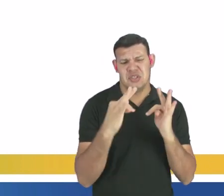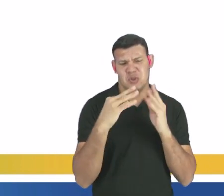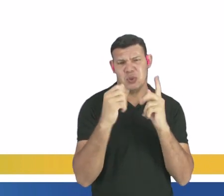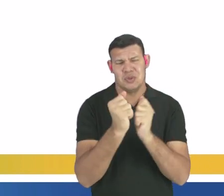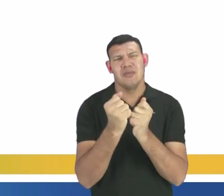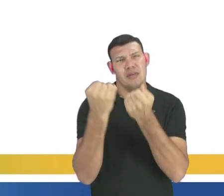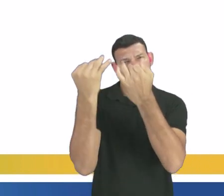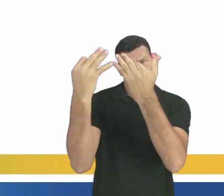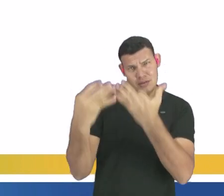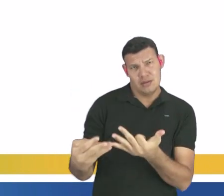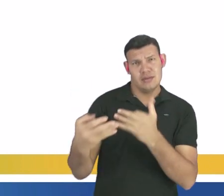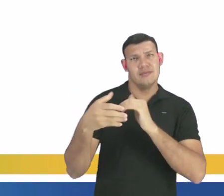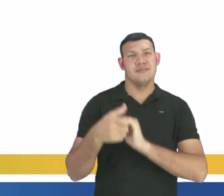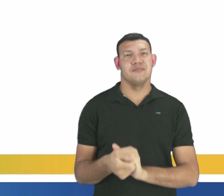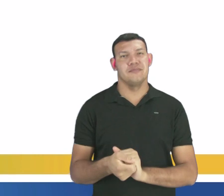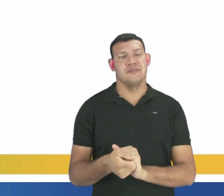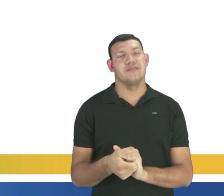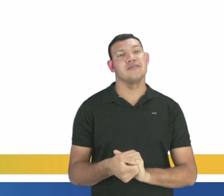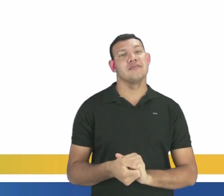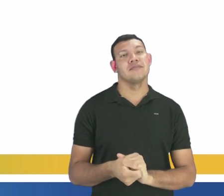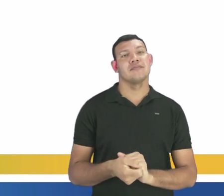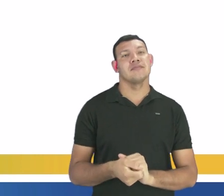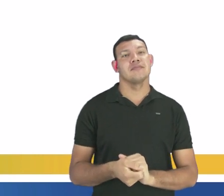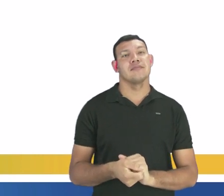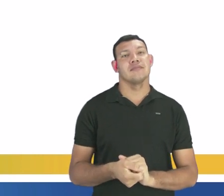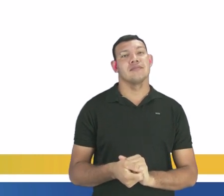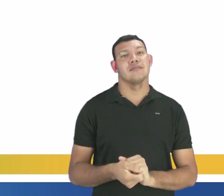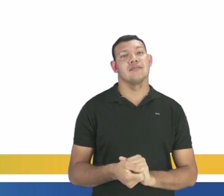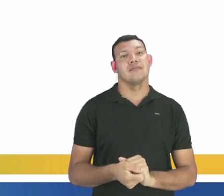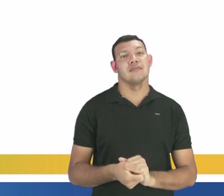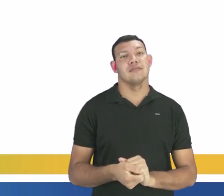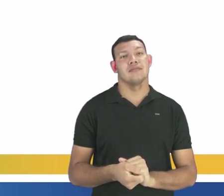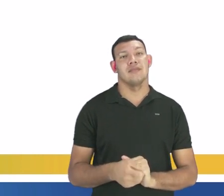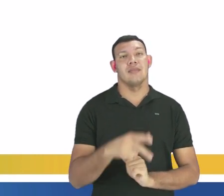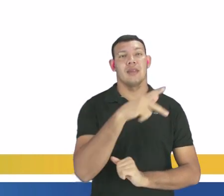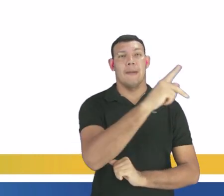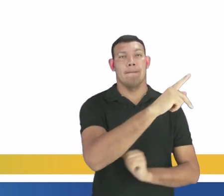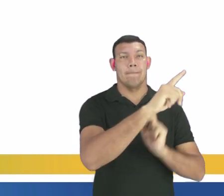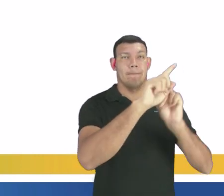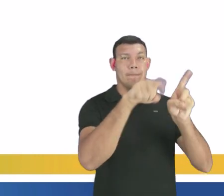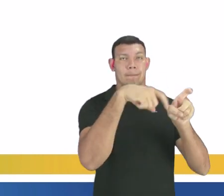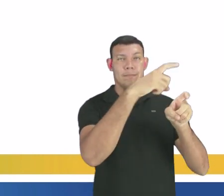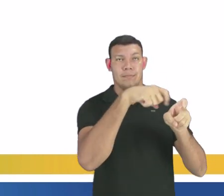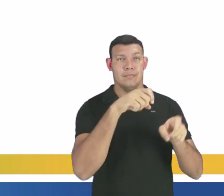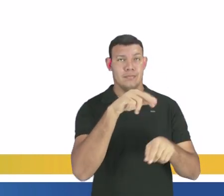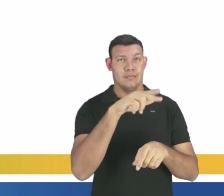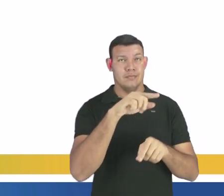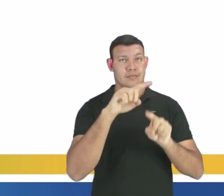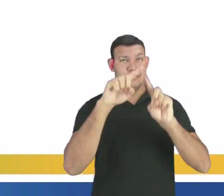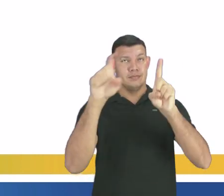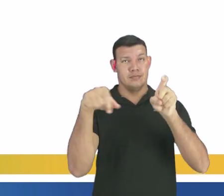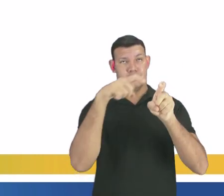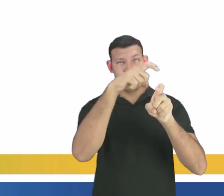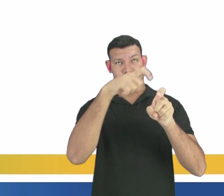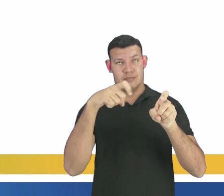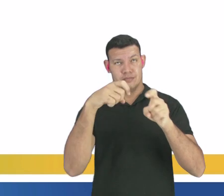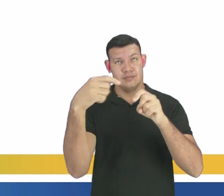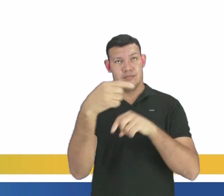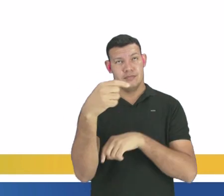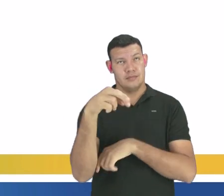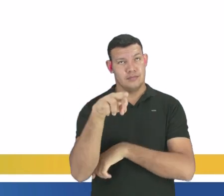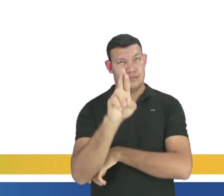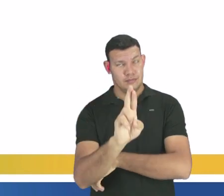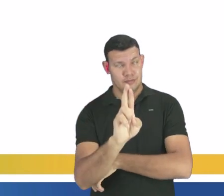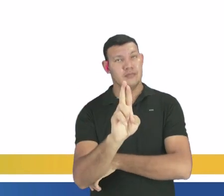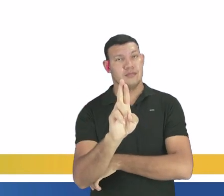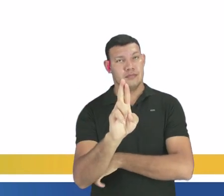gente está falando até agora. Então, a nossa p de x é igual a x menos o r, que é